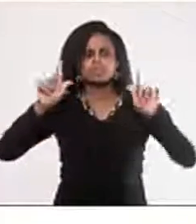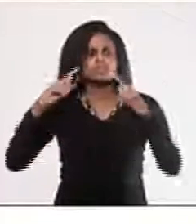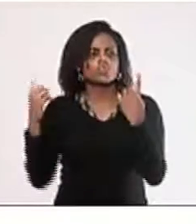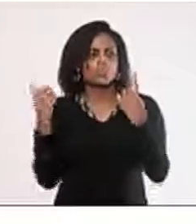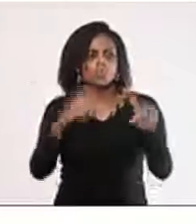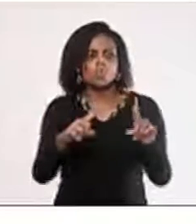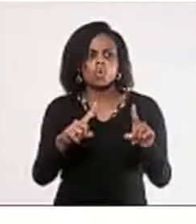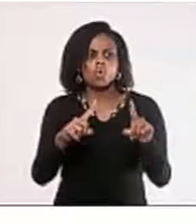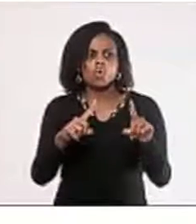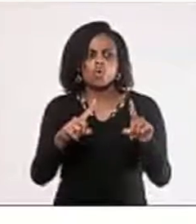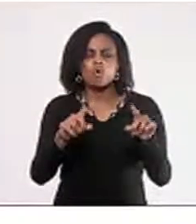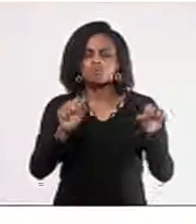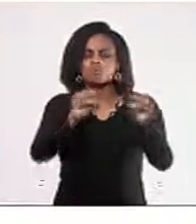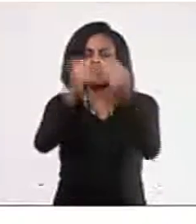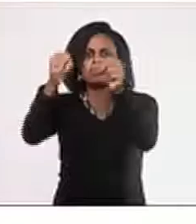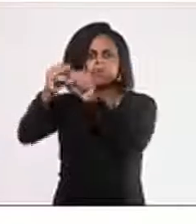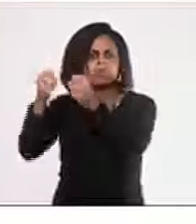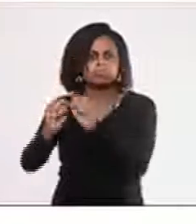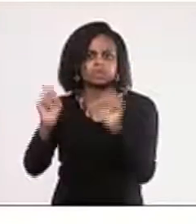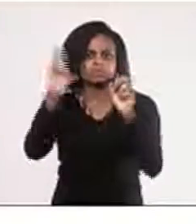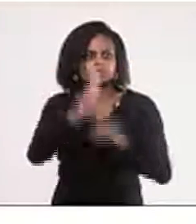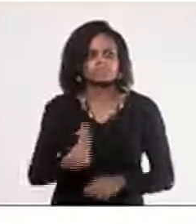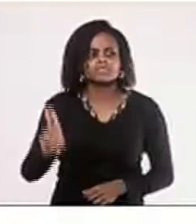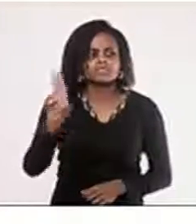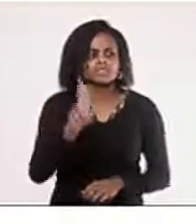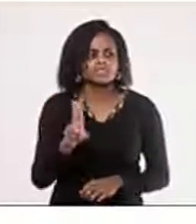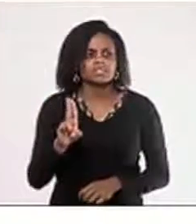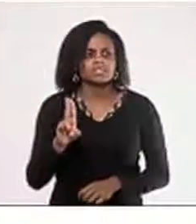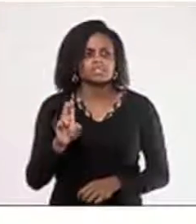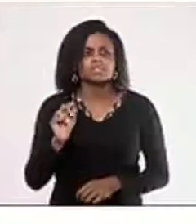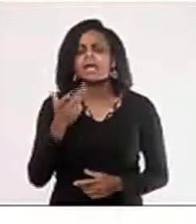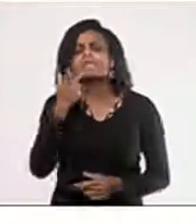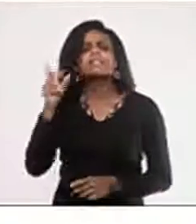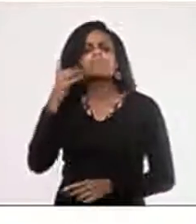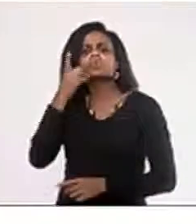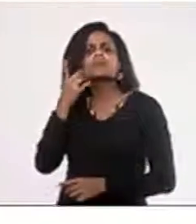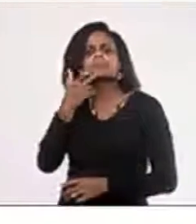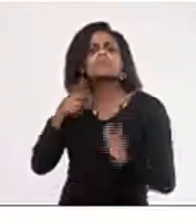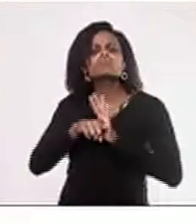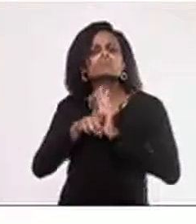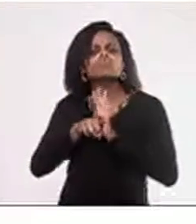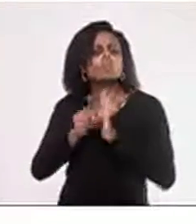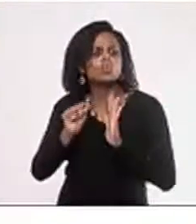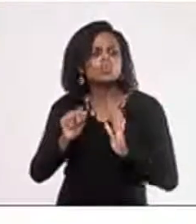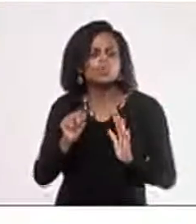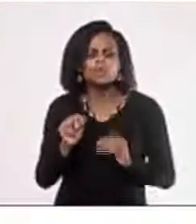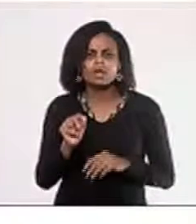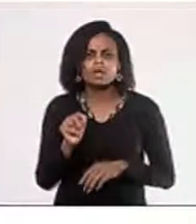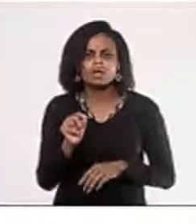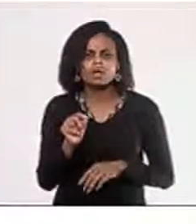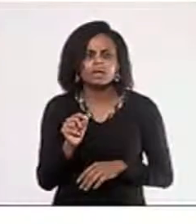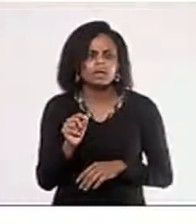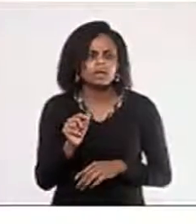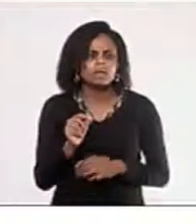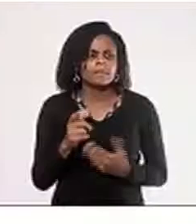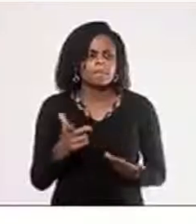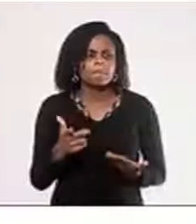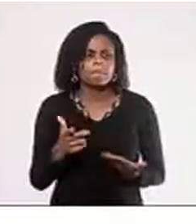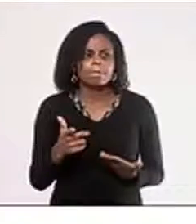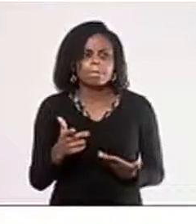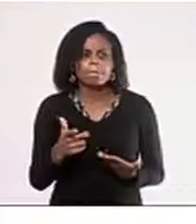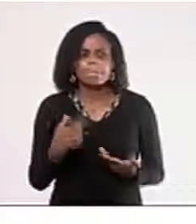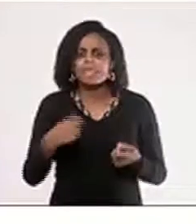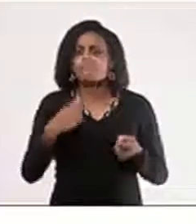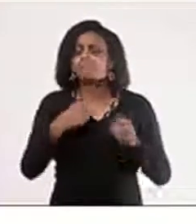o sucateamento da universidade. O que o deputado quer investigar? É o que está nessas matérias? Isso tem que estar no corpo